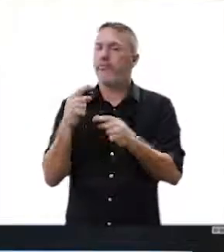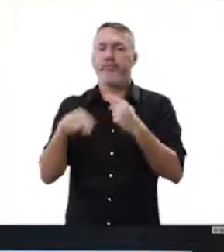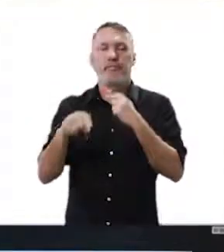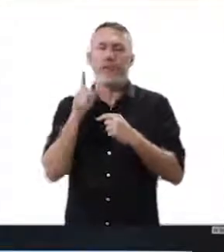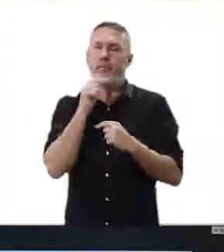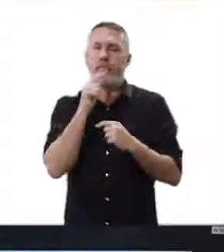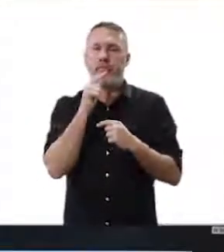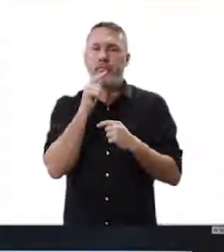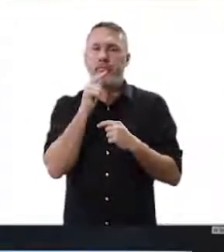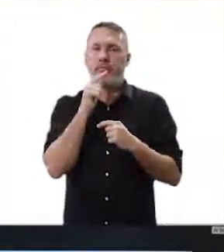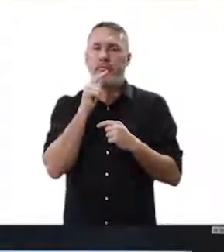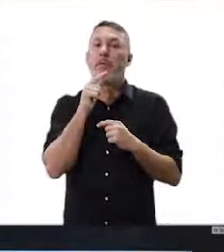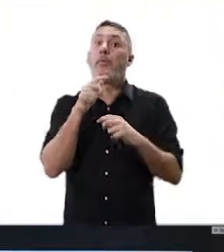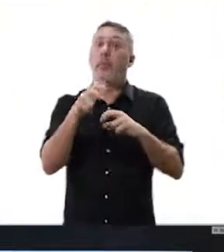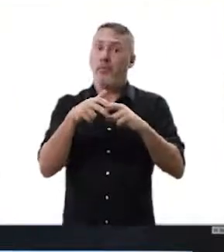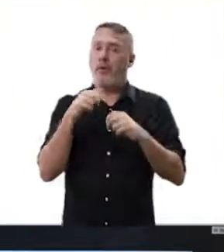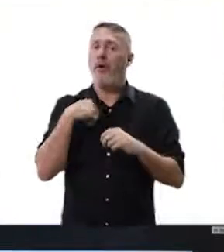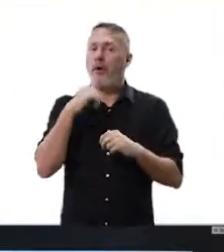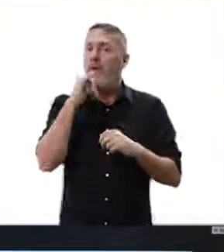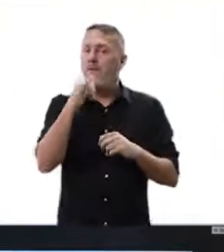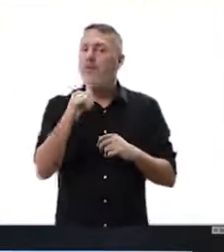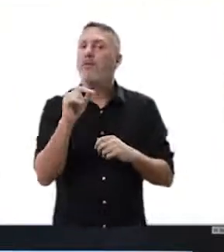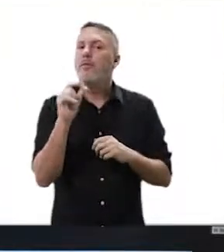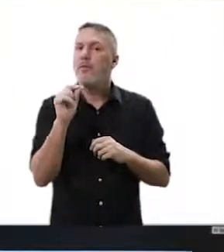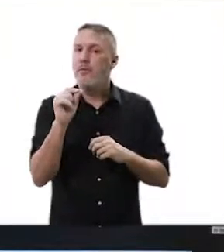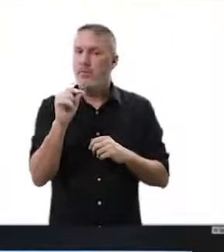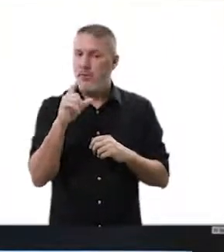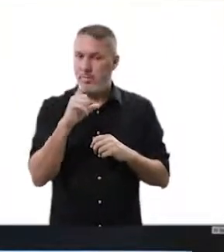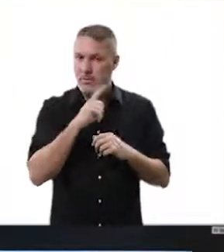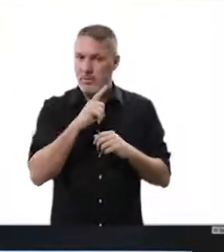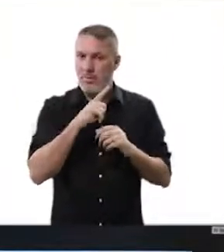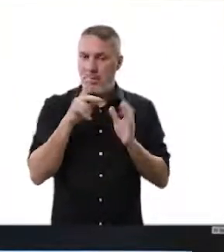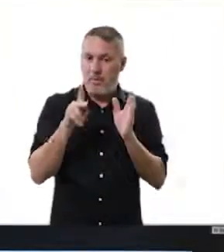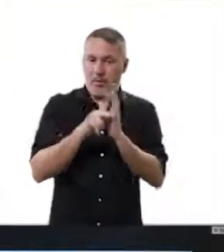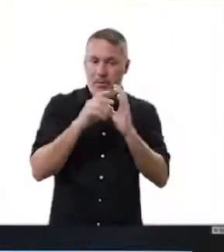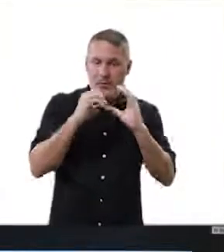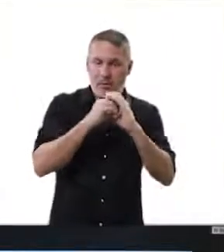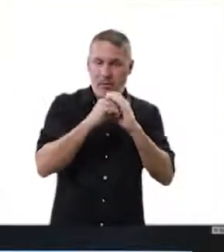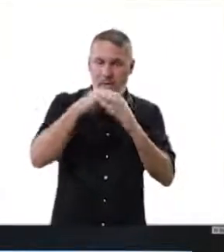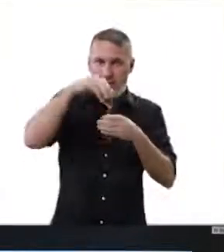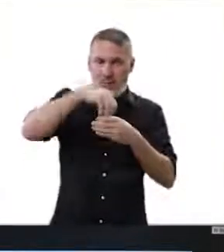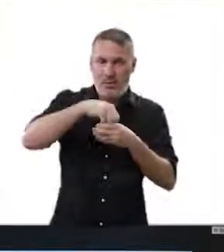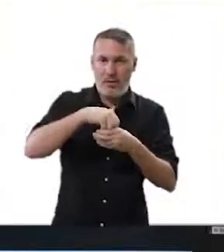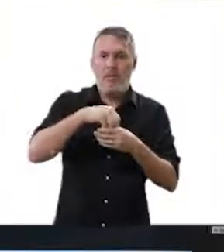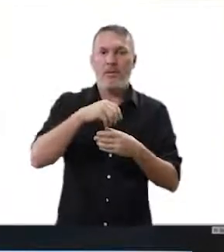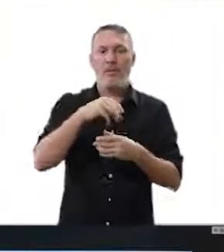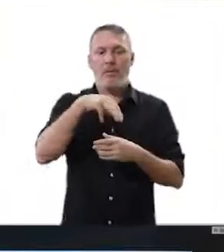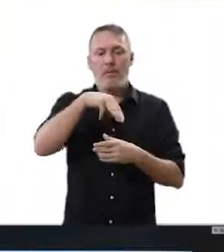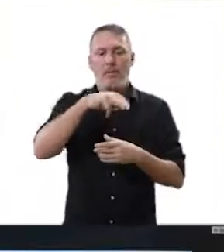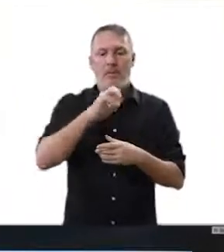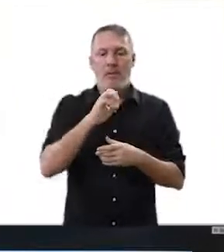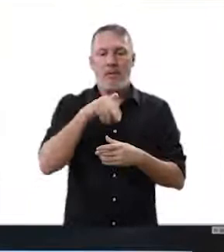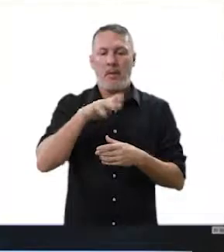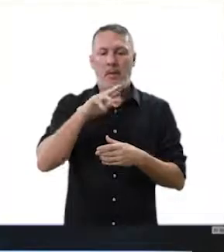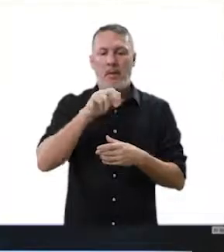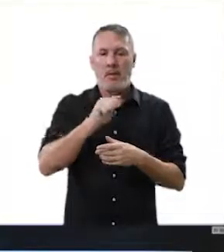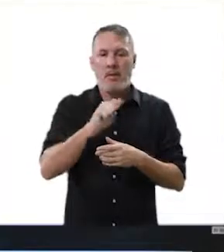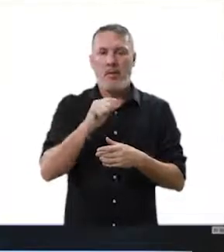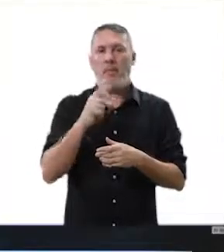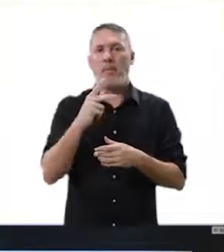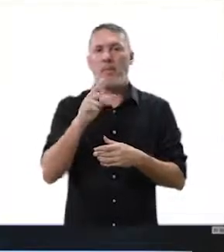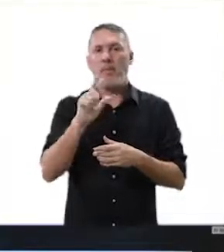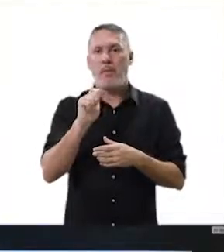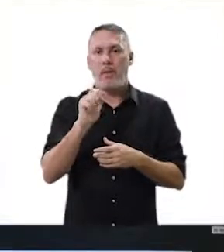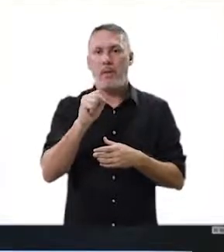ter uma propriedade de ser anfipática ou anfifílica, é a mesma coisa. Eles